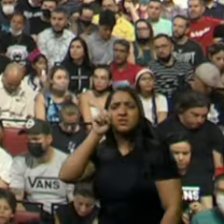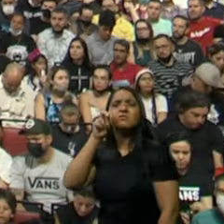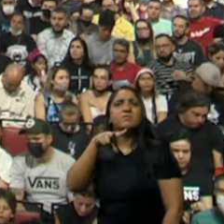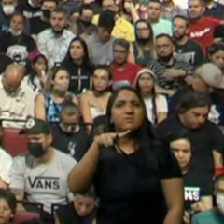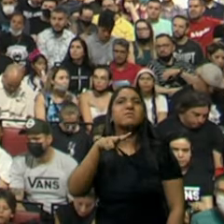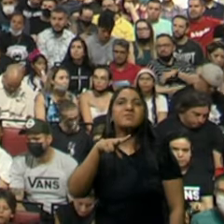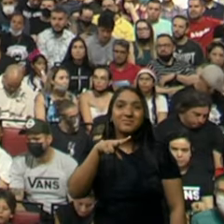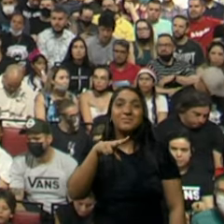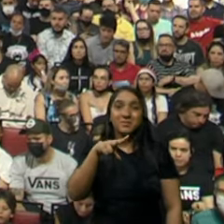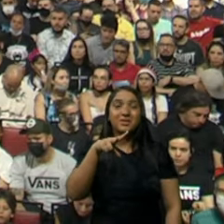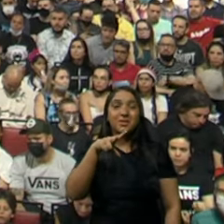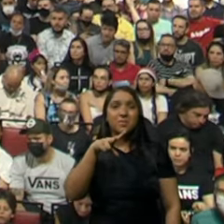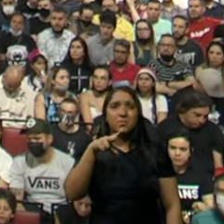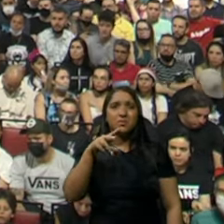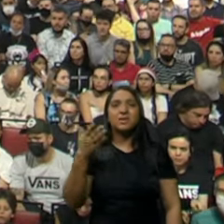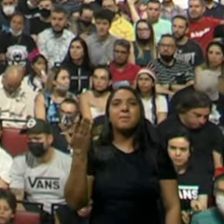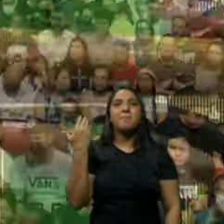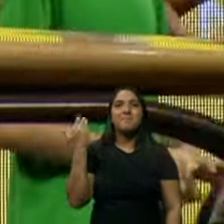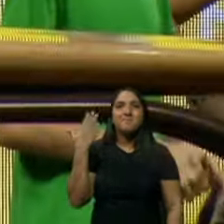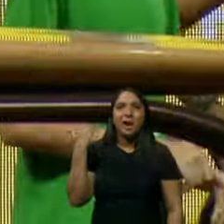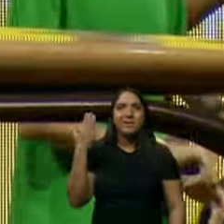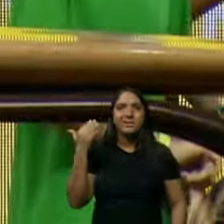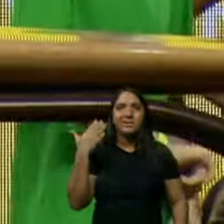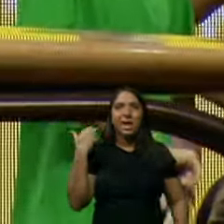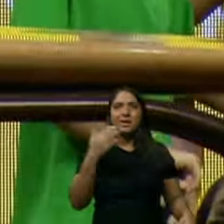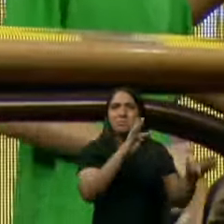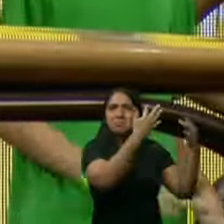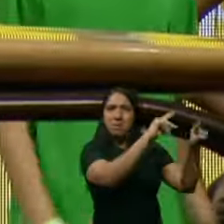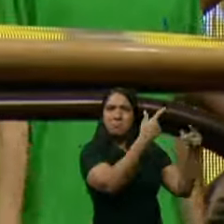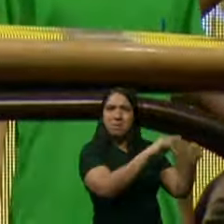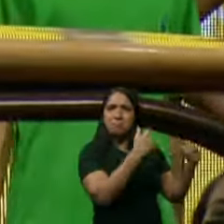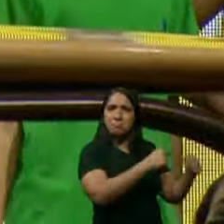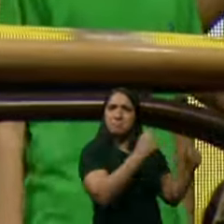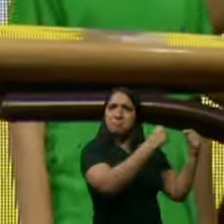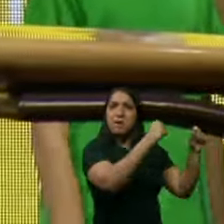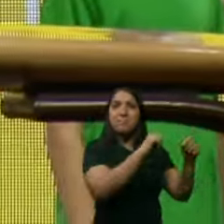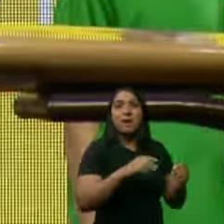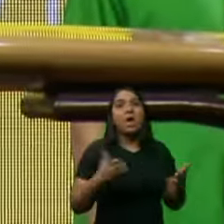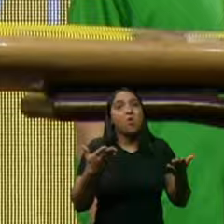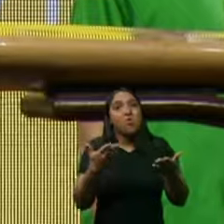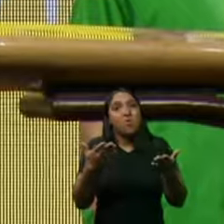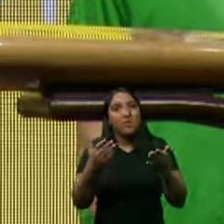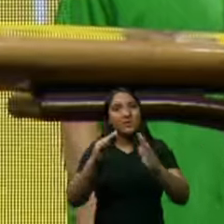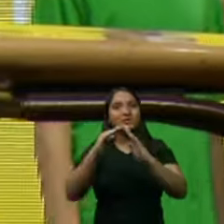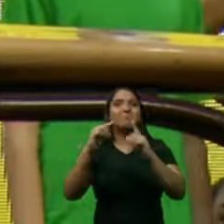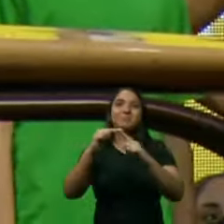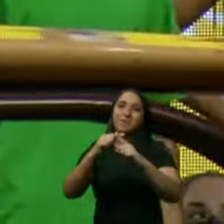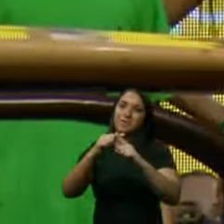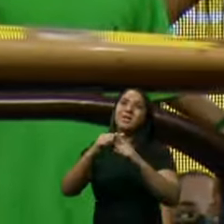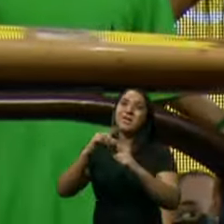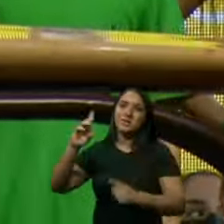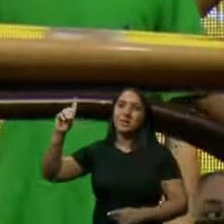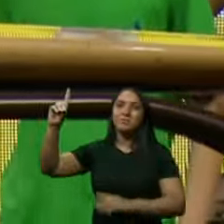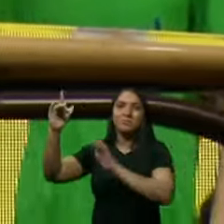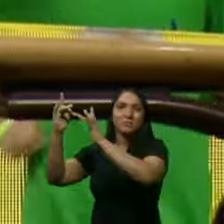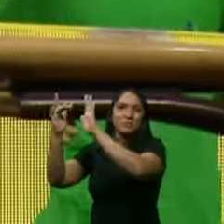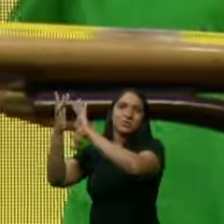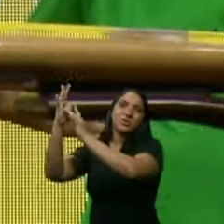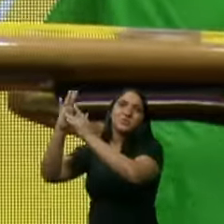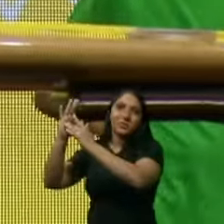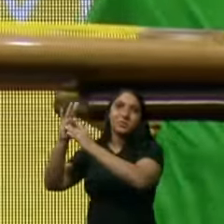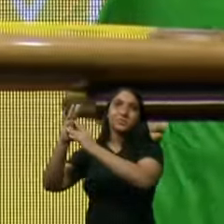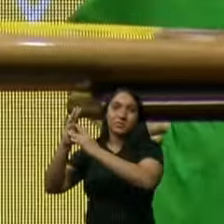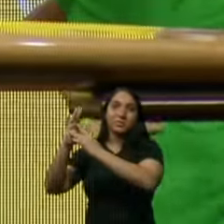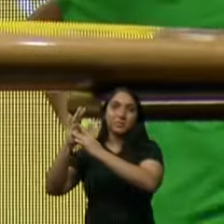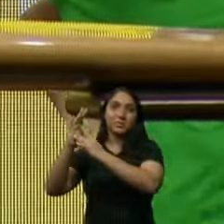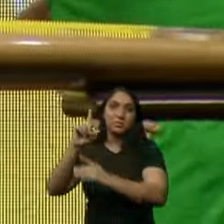que frequentava bruxaria que se converteu e deu testemunho a gente cortou aqui Amém por causa desse dessa